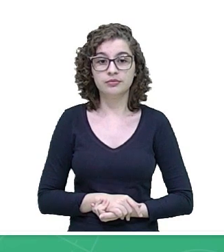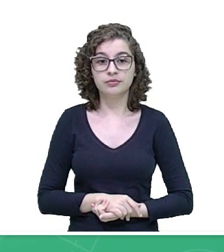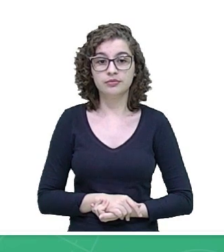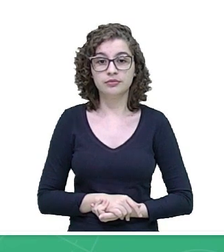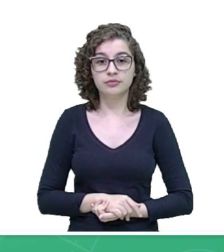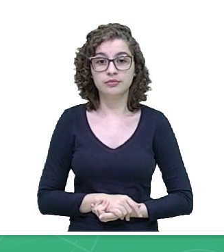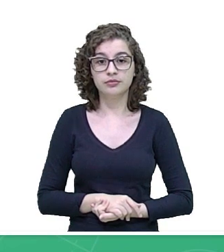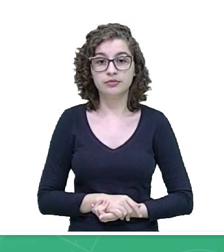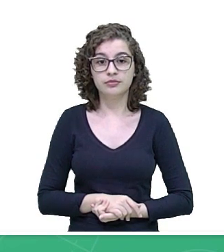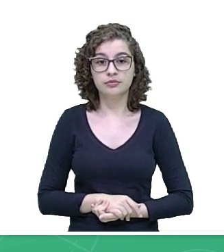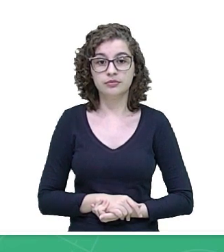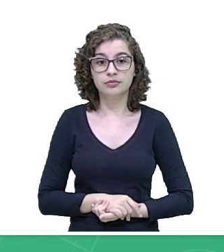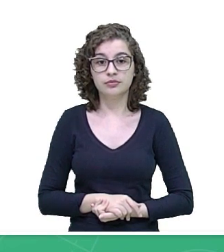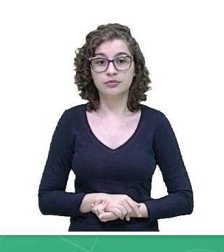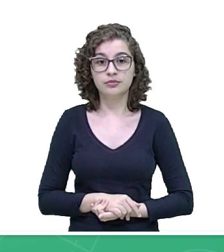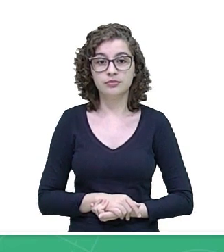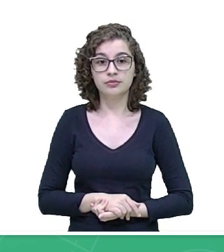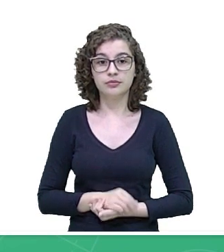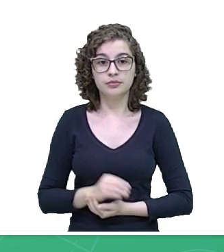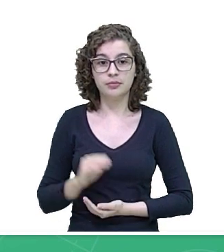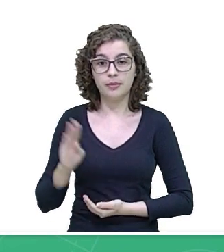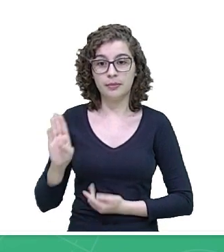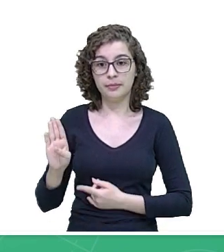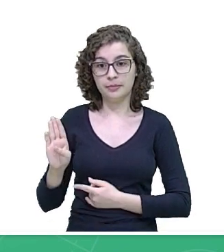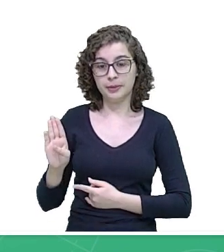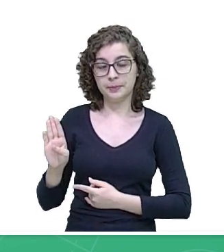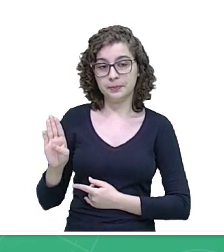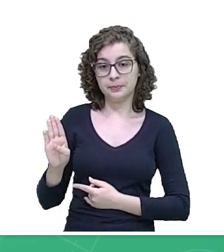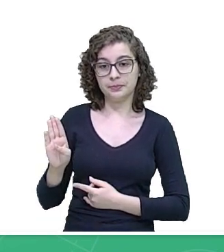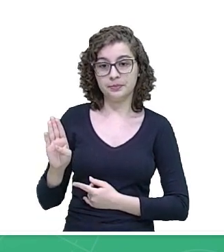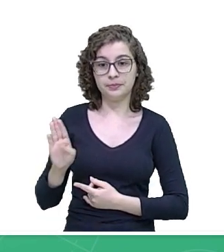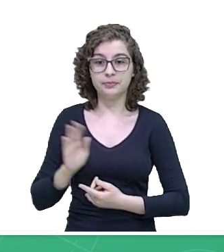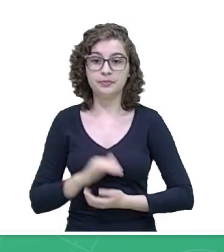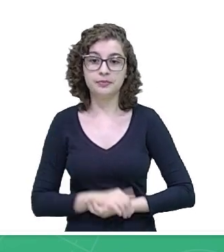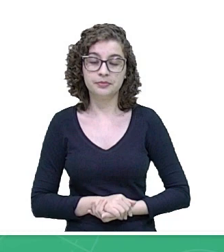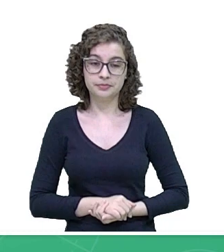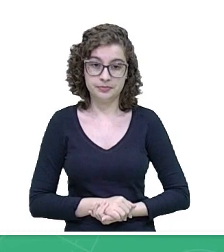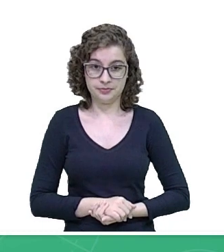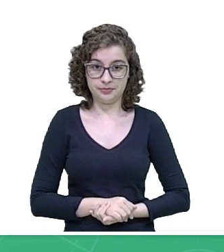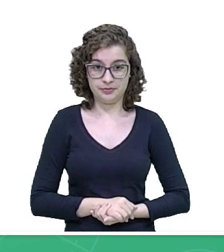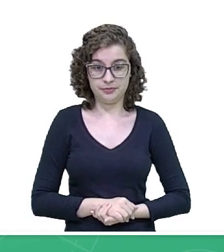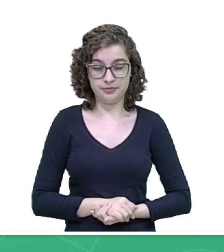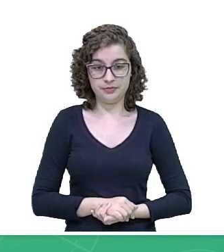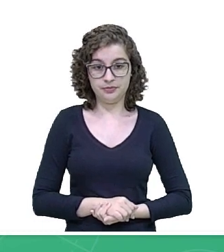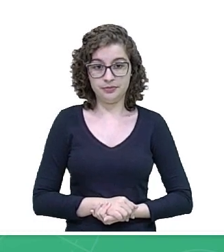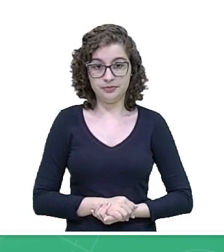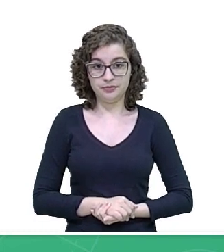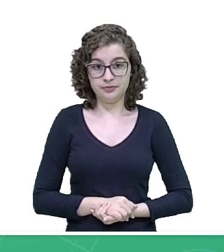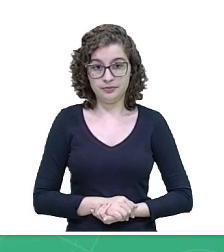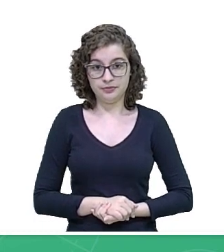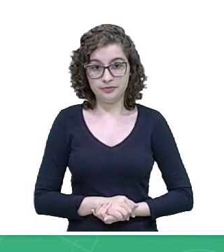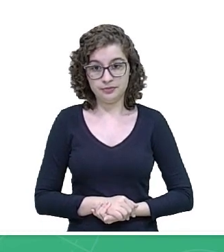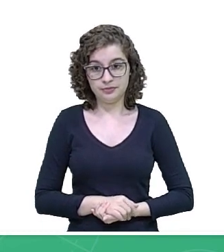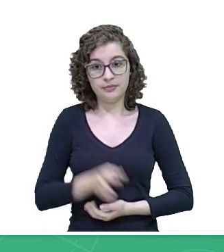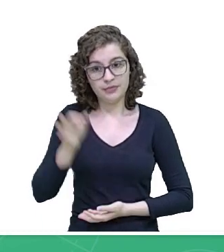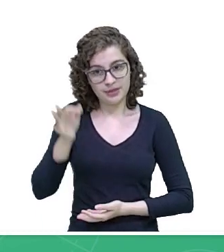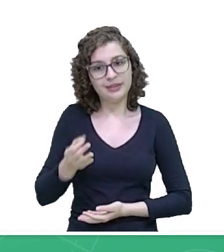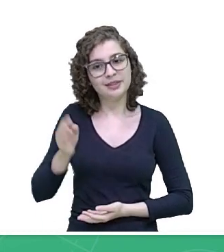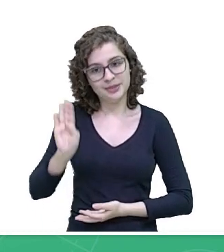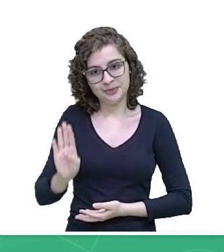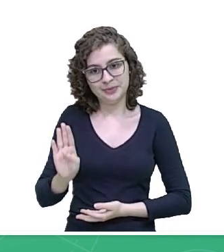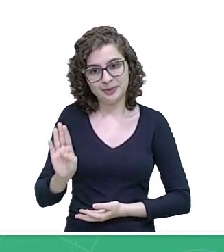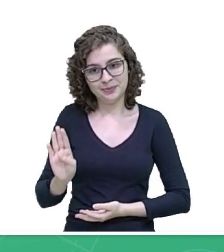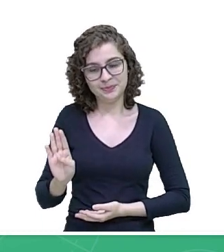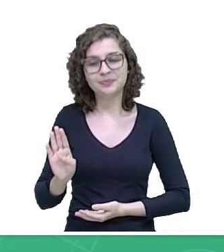3, 7, 3, menos 3, 0 e 5, né? Então, resposta correta,